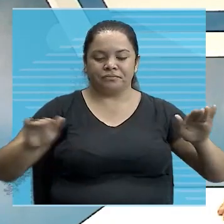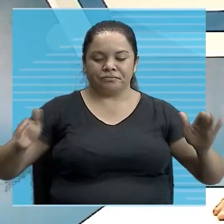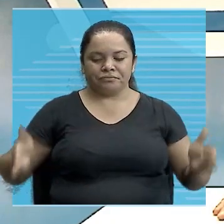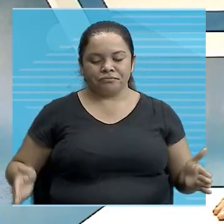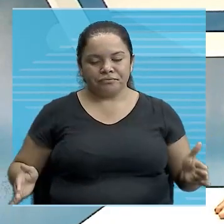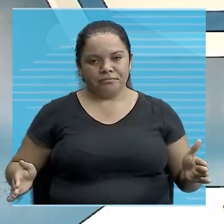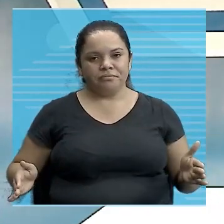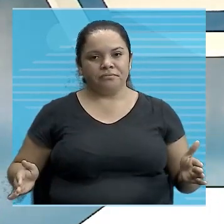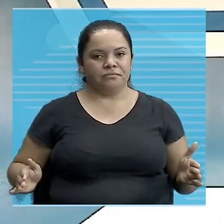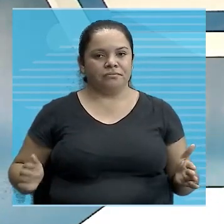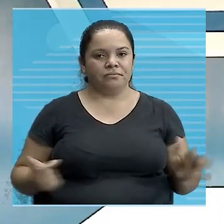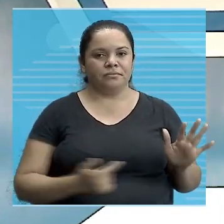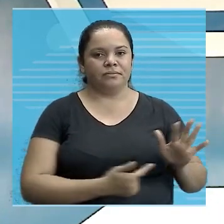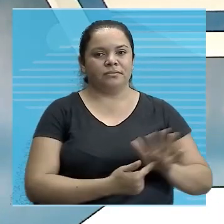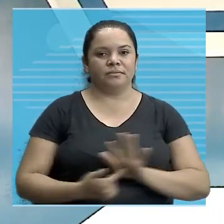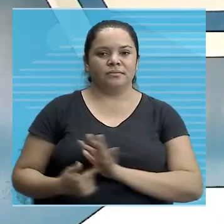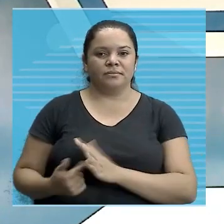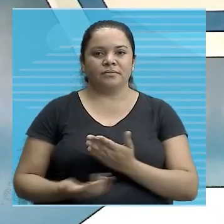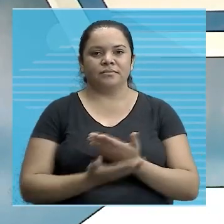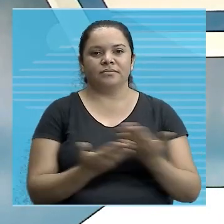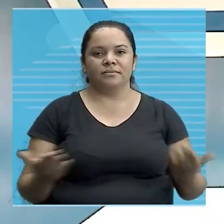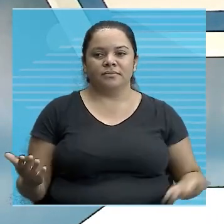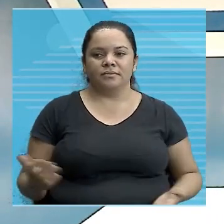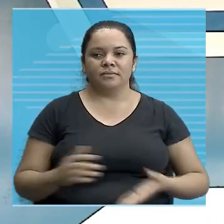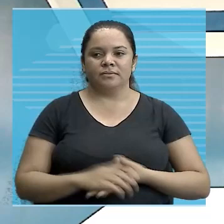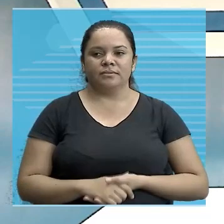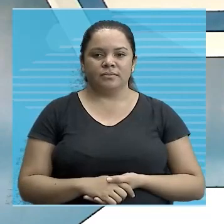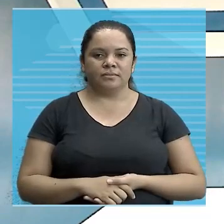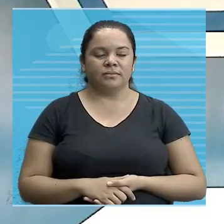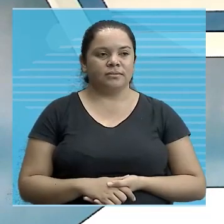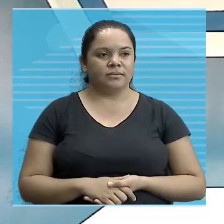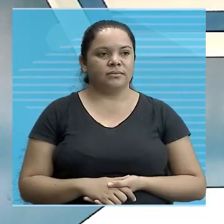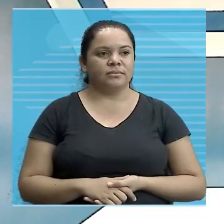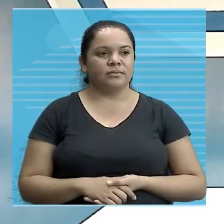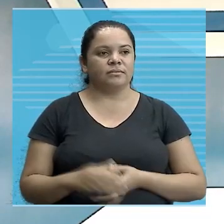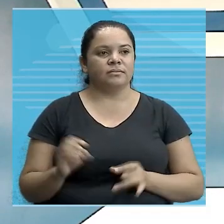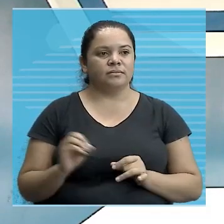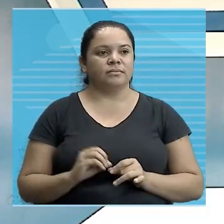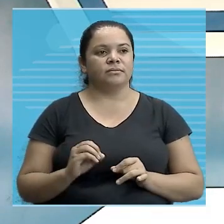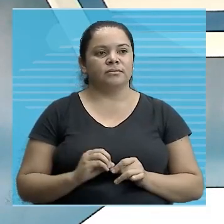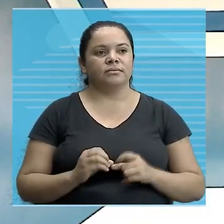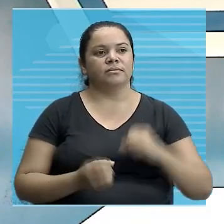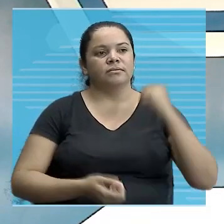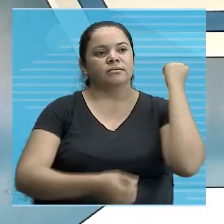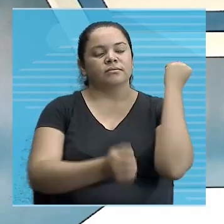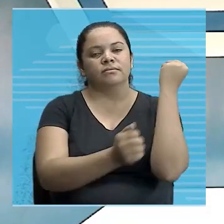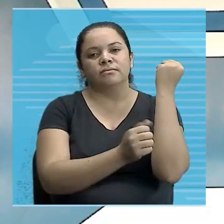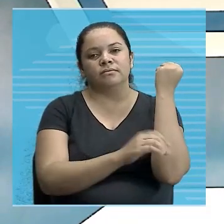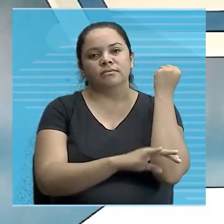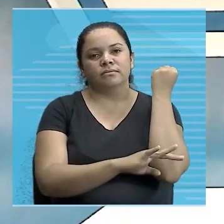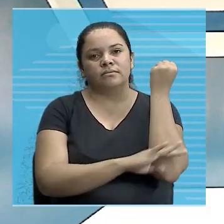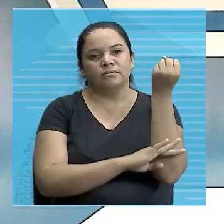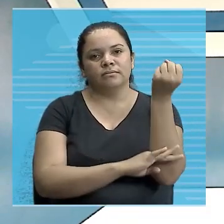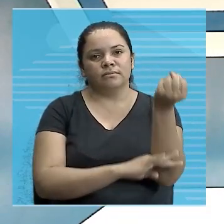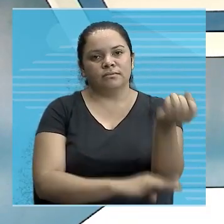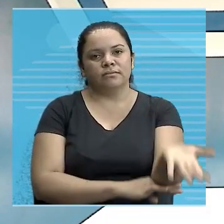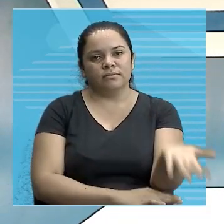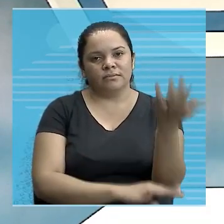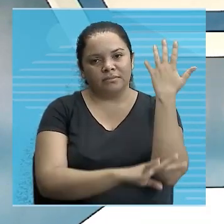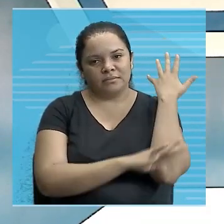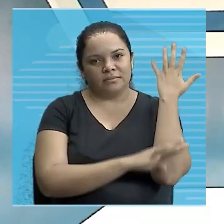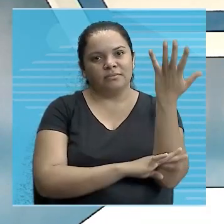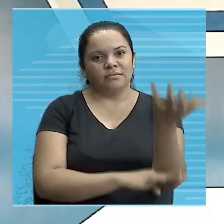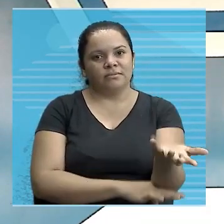Essa bancadazinha aqui, tá? Ela é toda feita de madeira. Madeira é celulose.